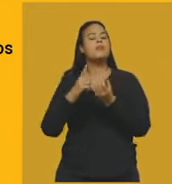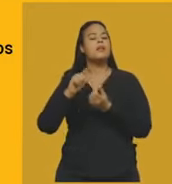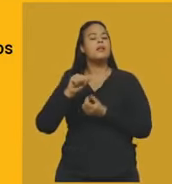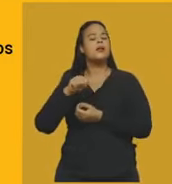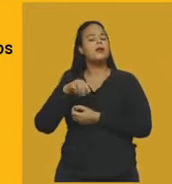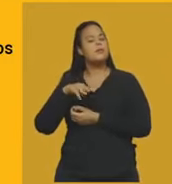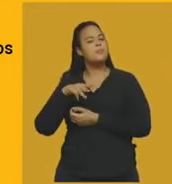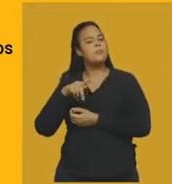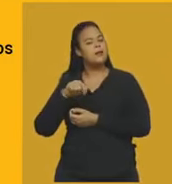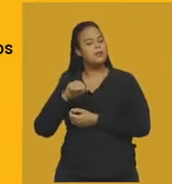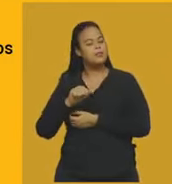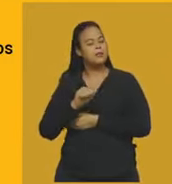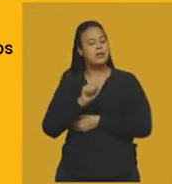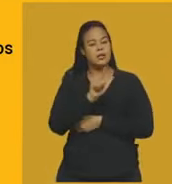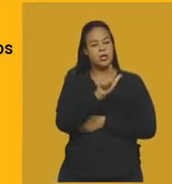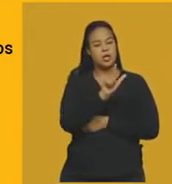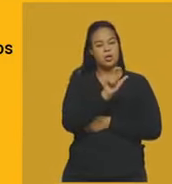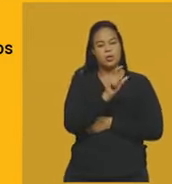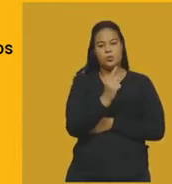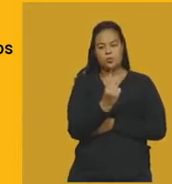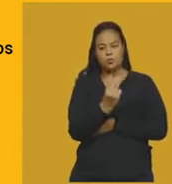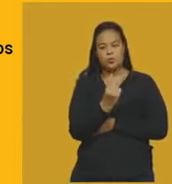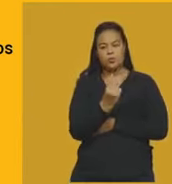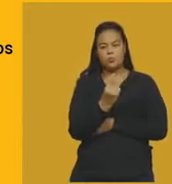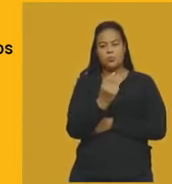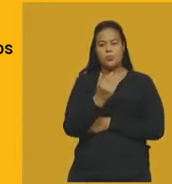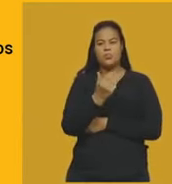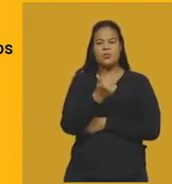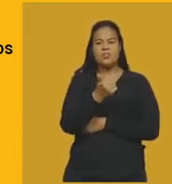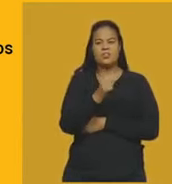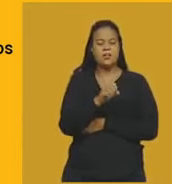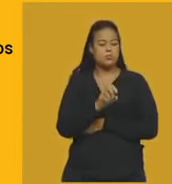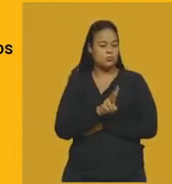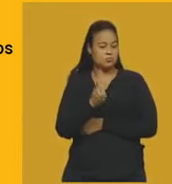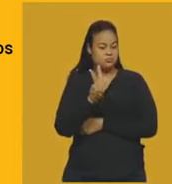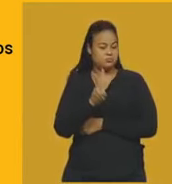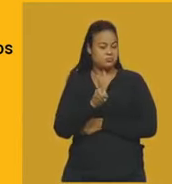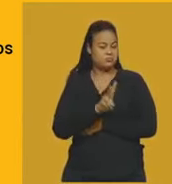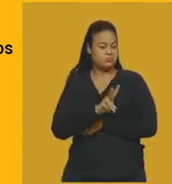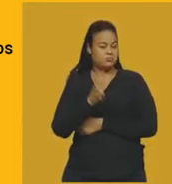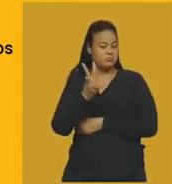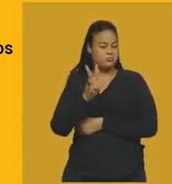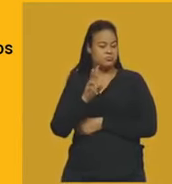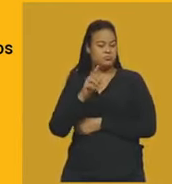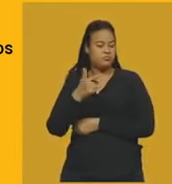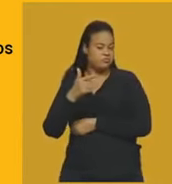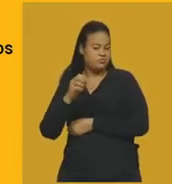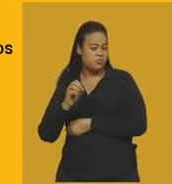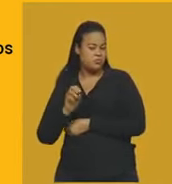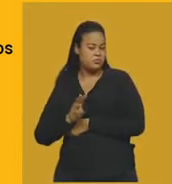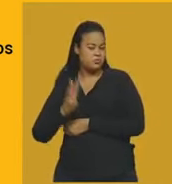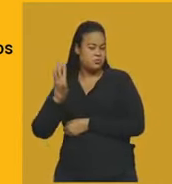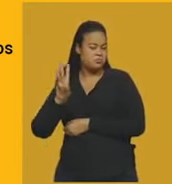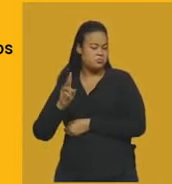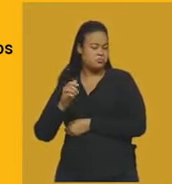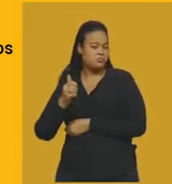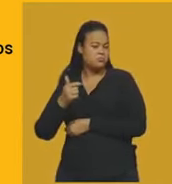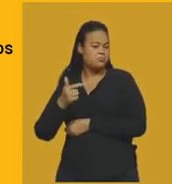nominais. L1, 10 watts e 20 volts. L2, 20 watts e 20